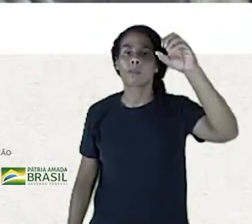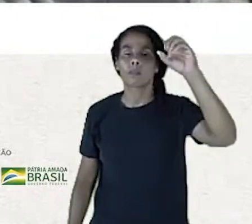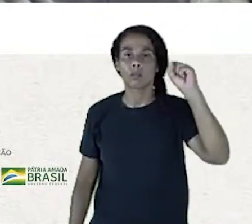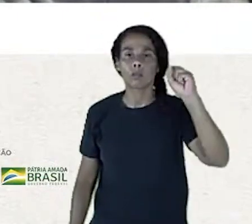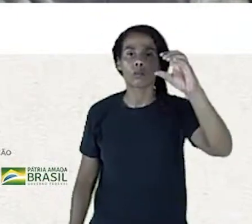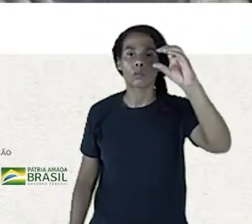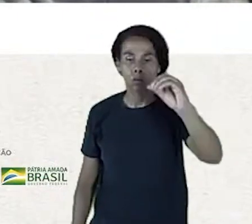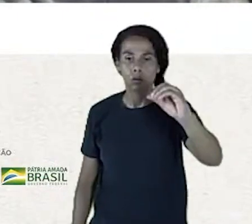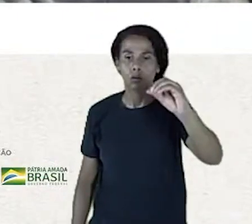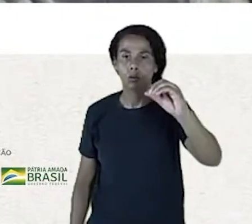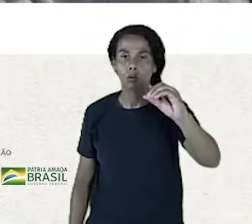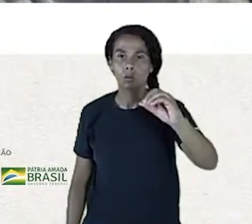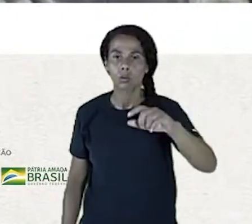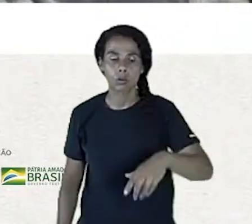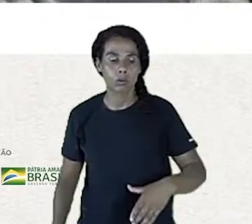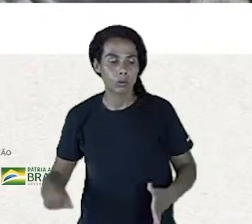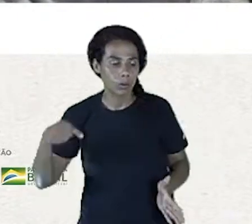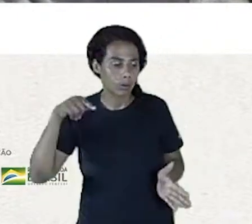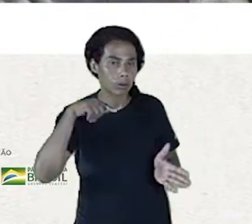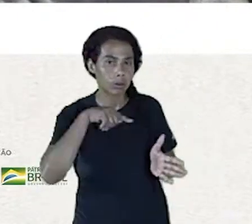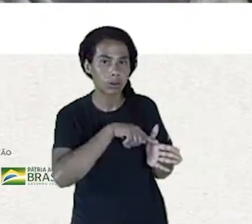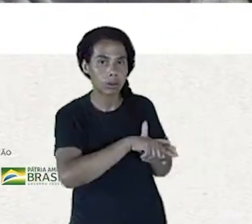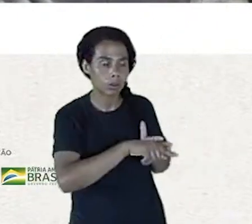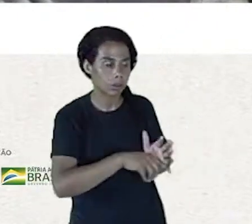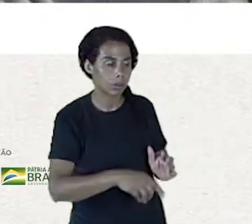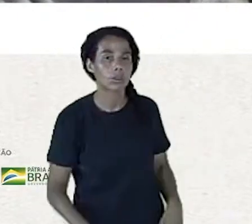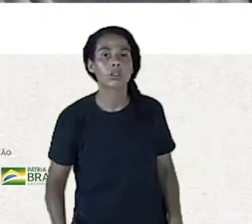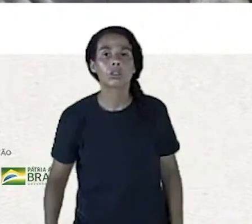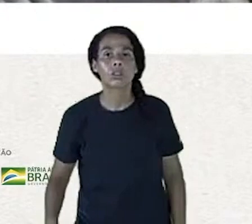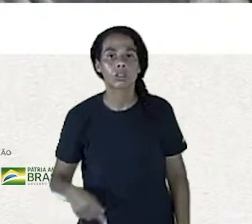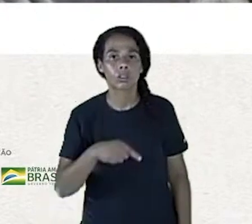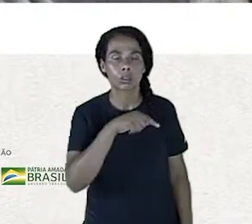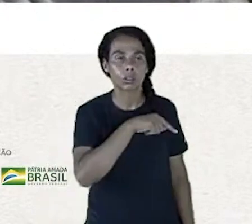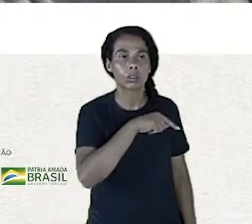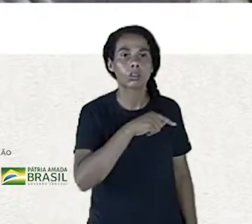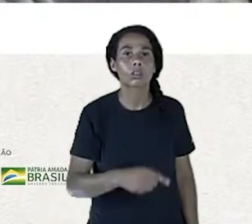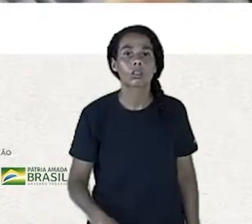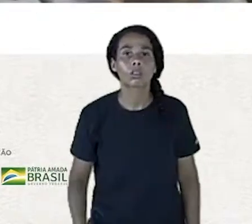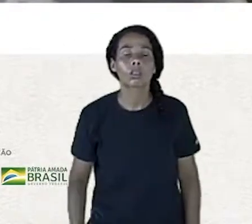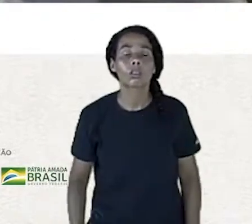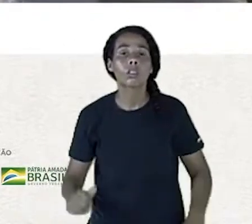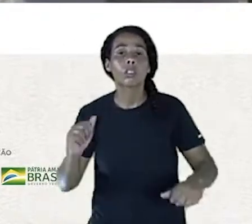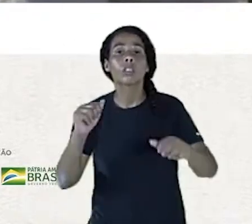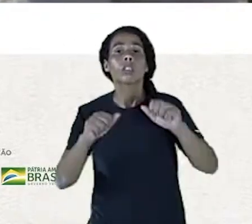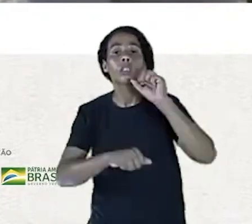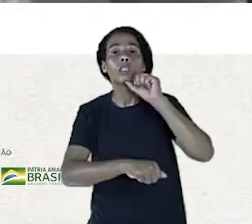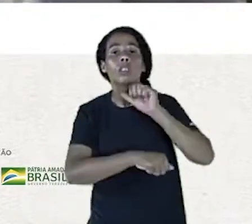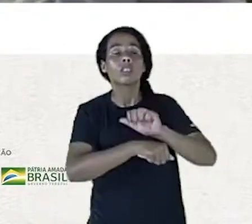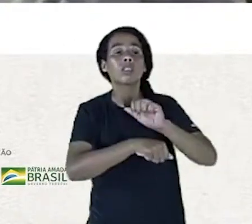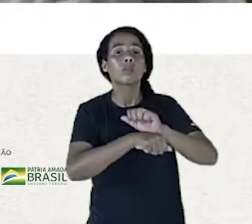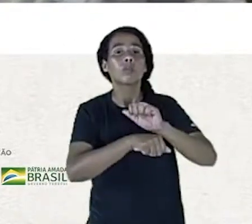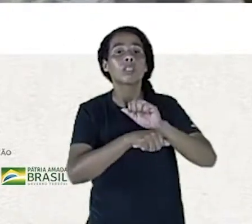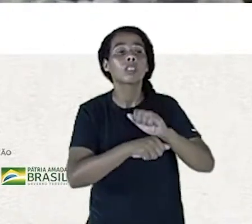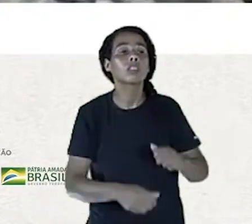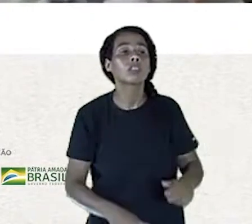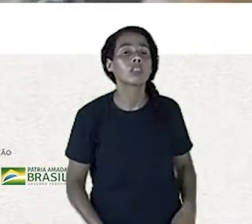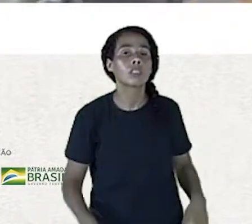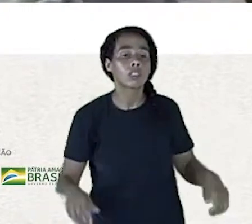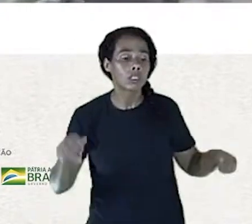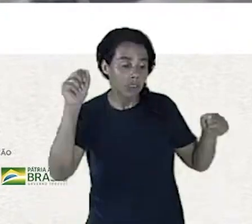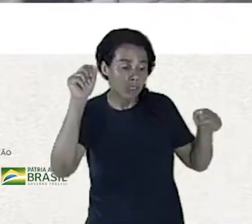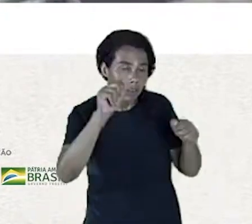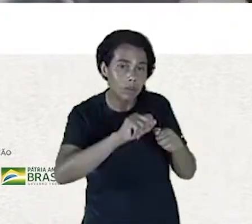da palavra esperança estar muito ligada ao agir, na minha opinião, né? Nós temos que ter esperança e agir, não ter esperança e parar